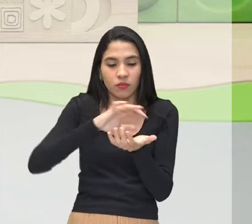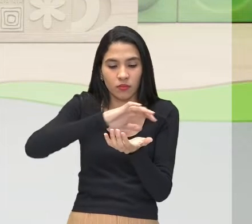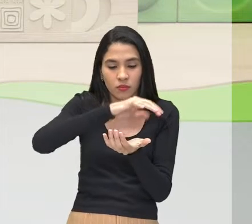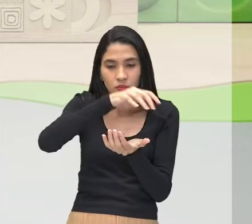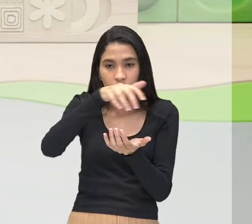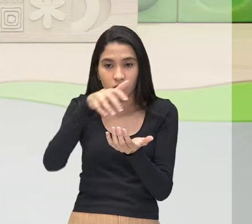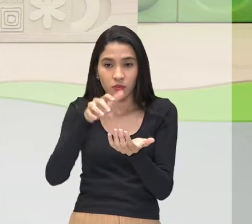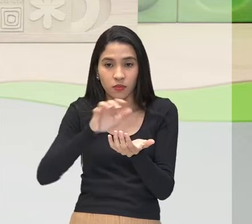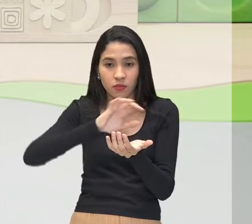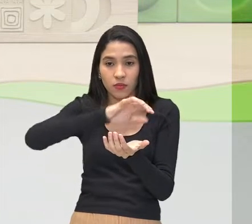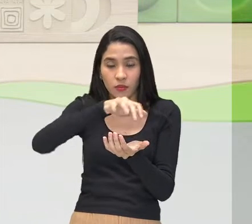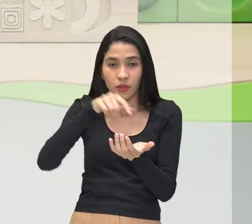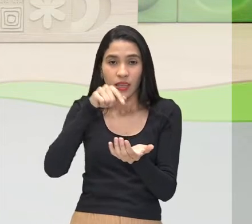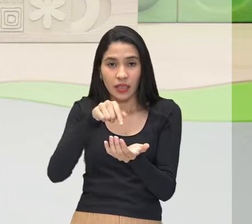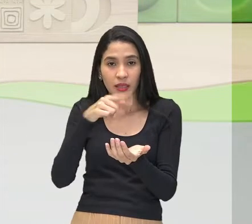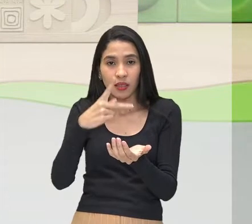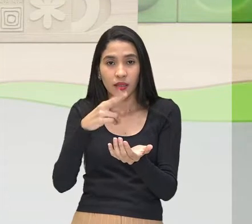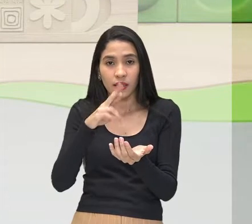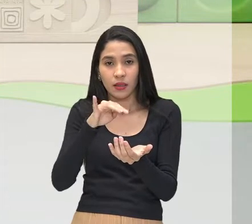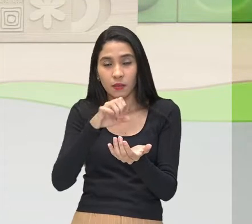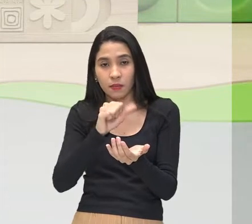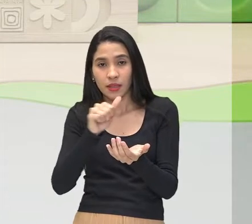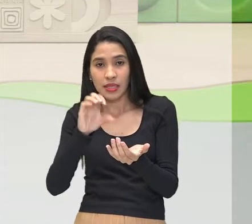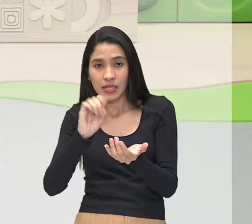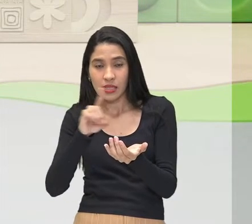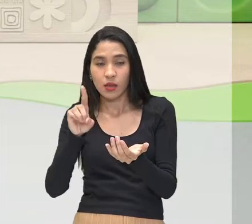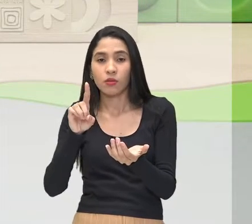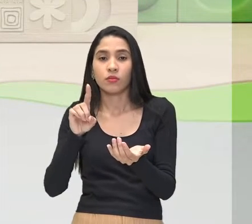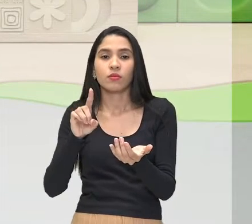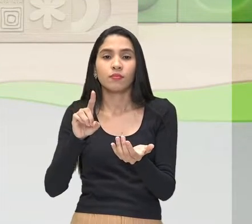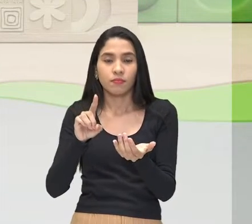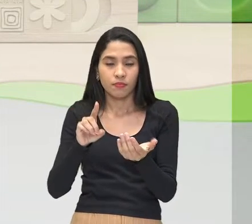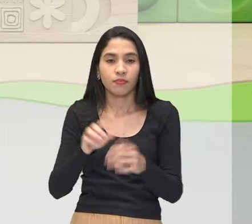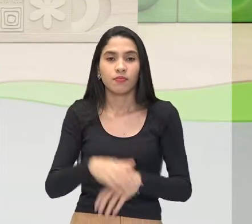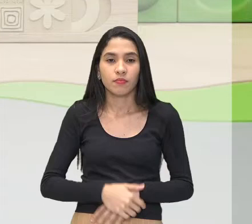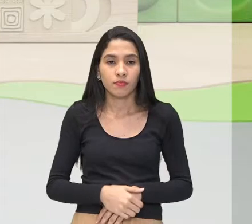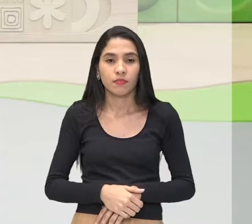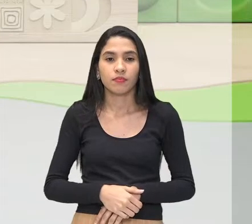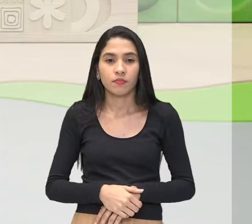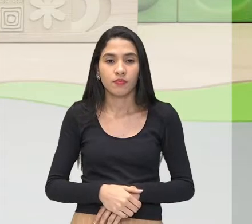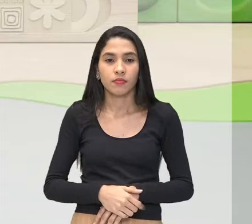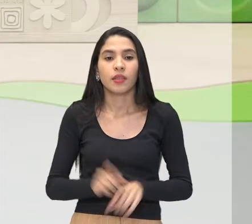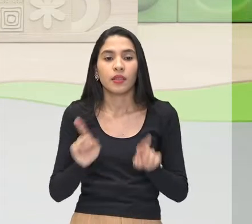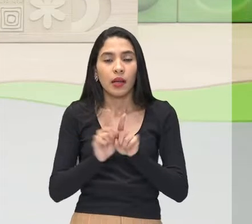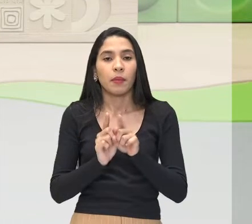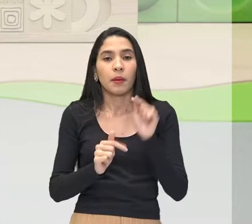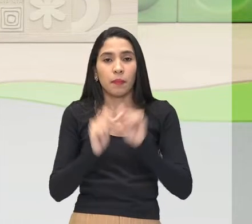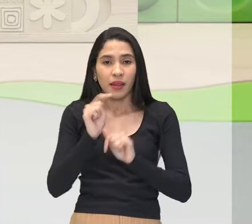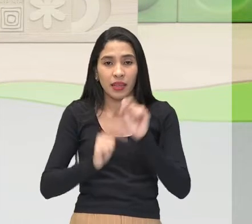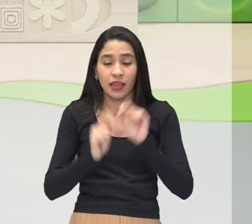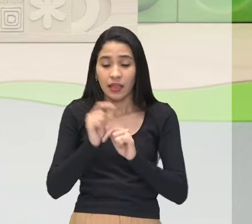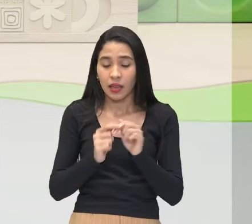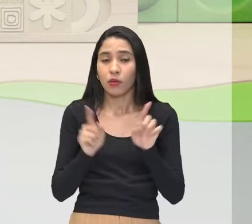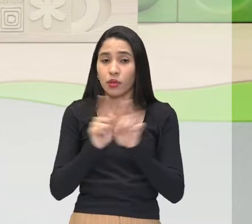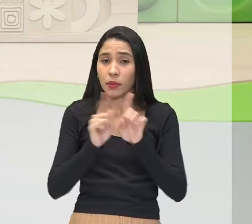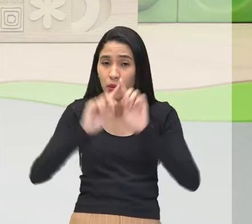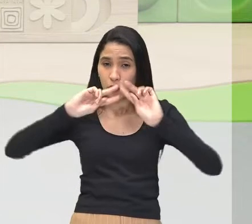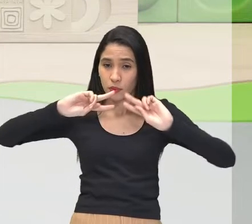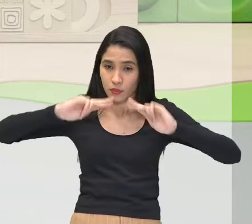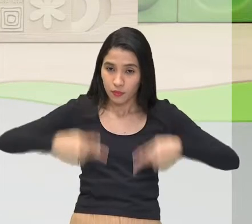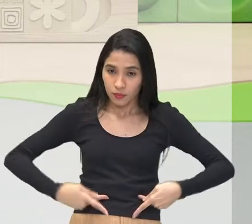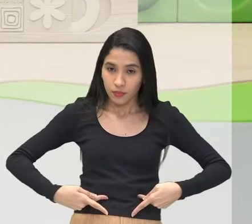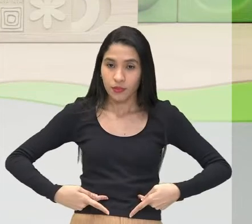exerce pressão sobre a superfície do planeta e exerce pressão sobre os objetos, sobre nós, que é o